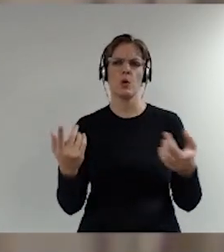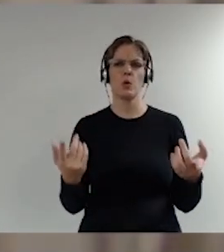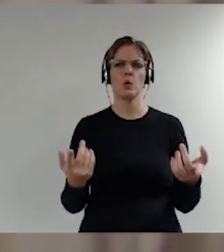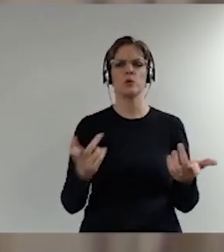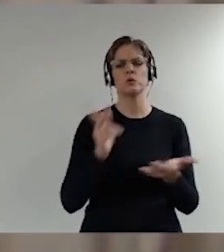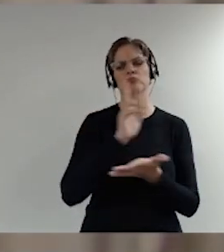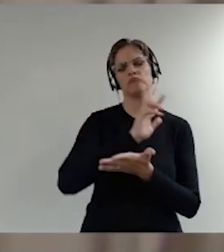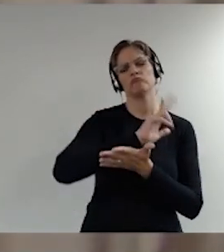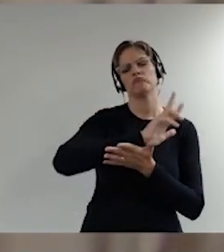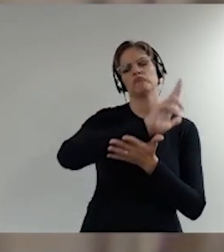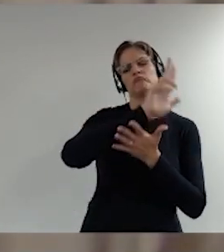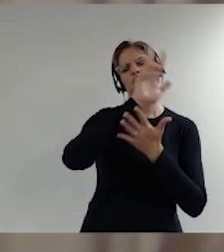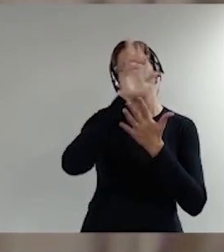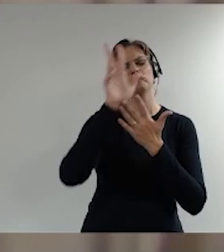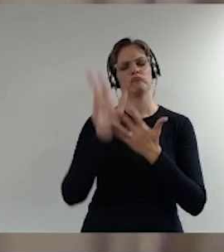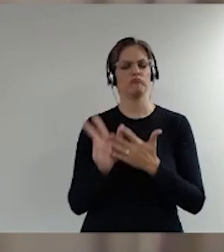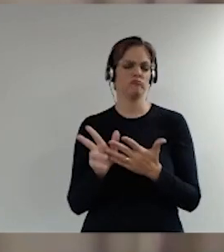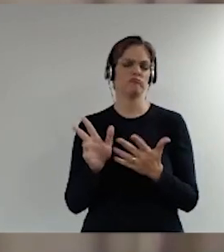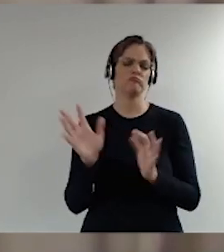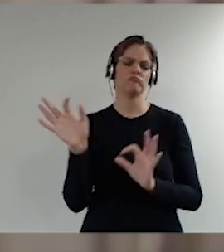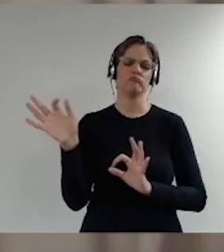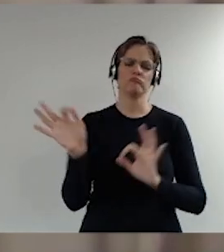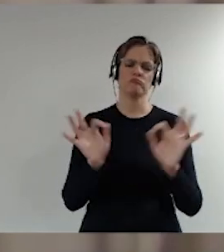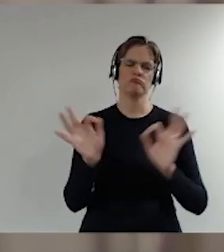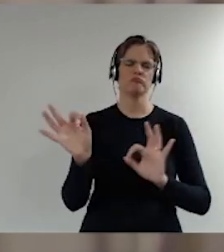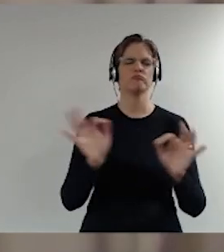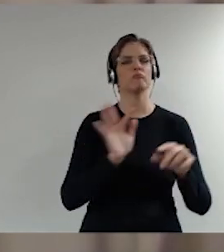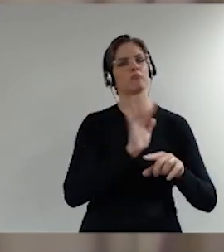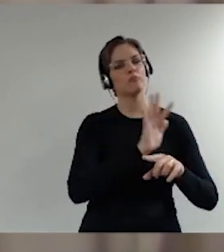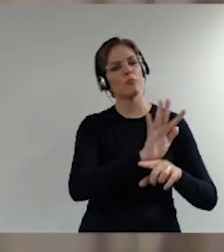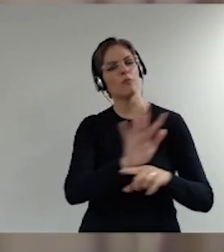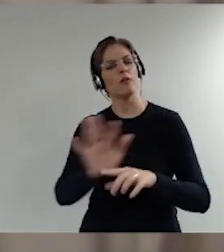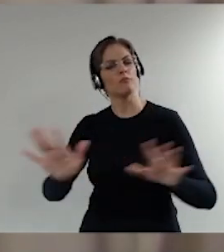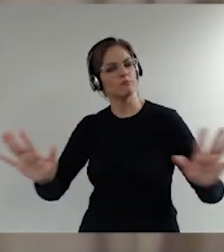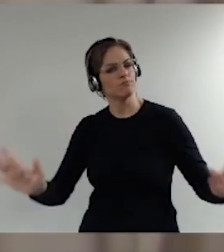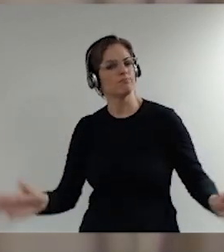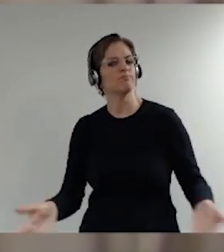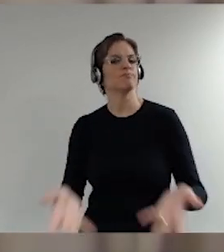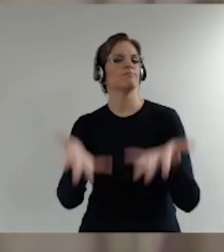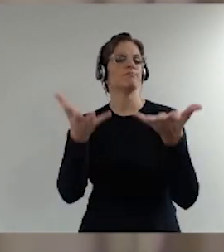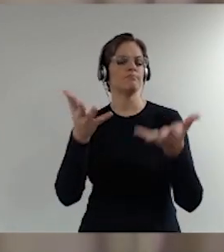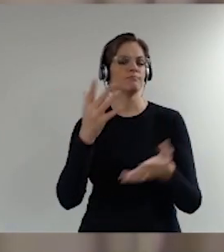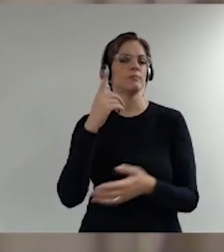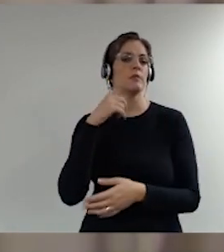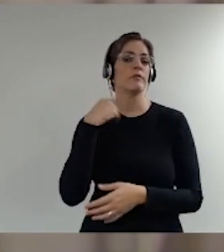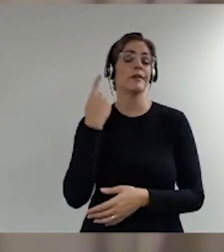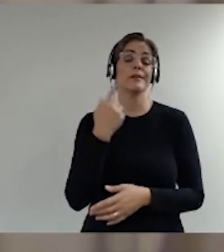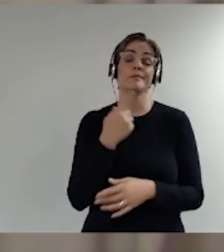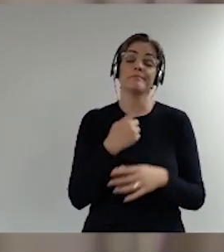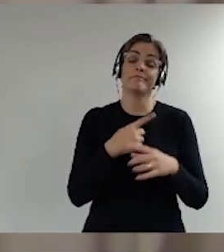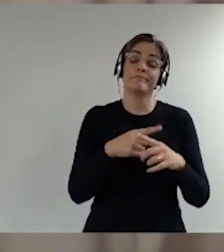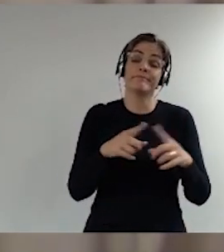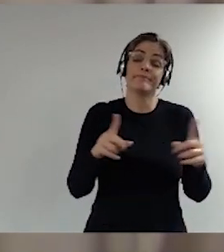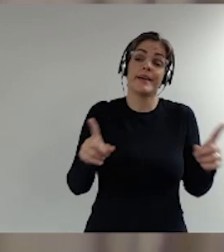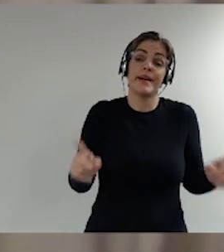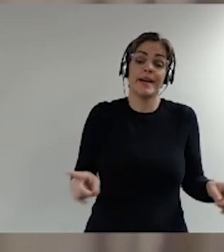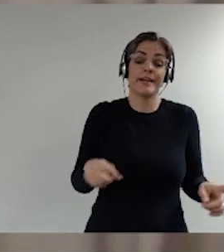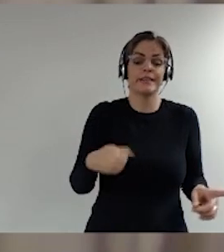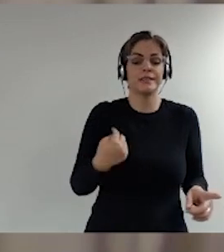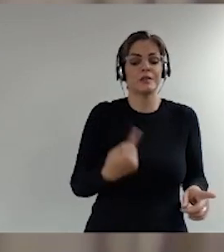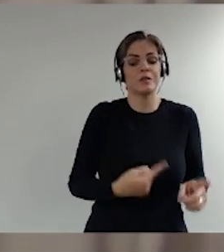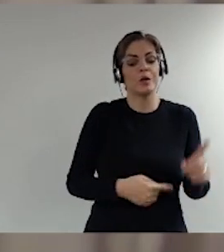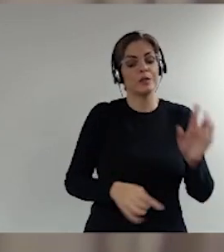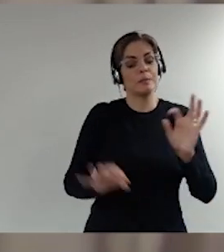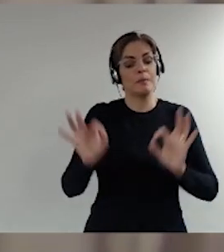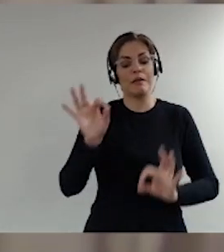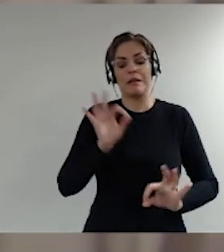muitos benefícios para levar para cada um advogado e advogada brasileiro, mas nem sempre o que planejamos é